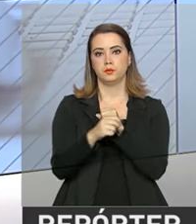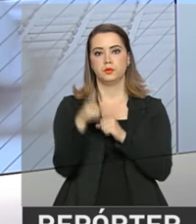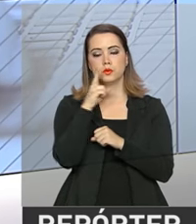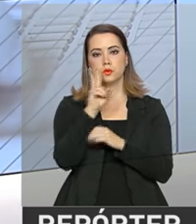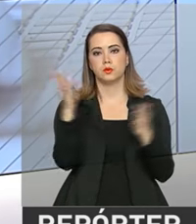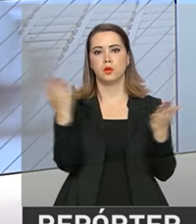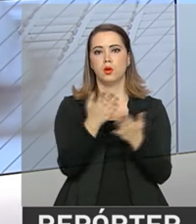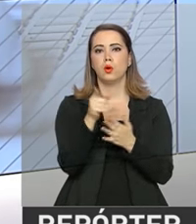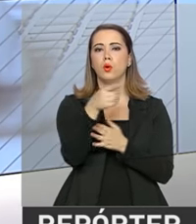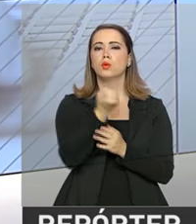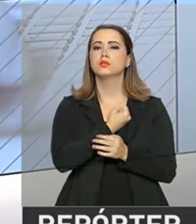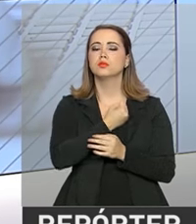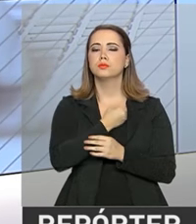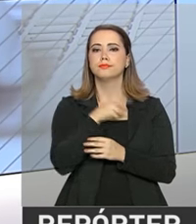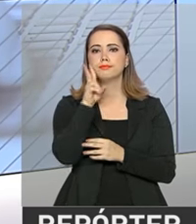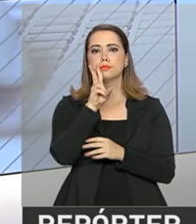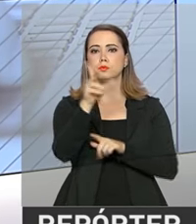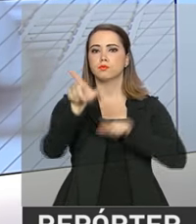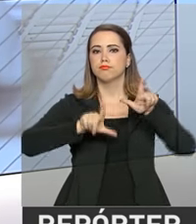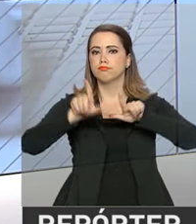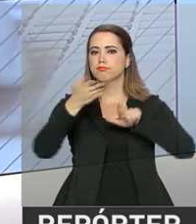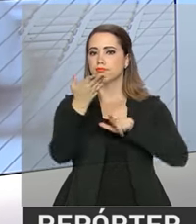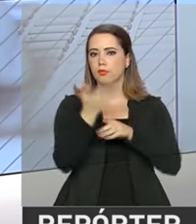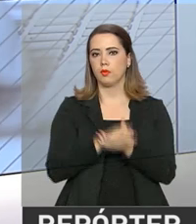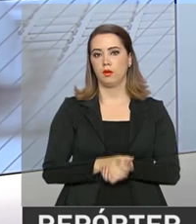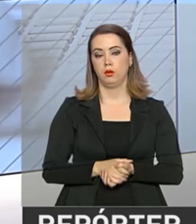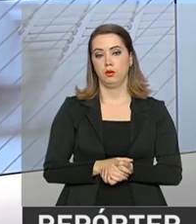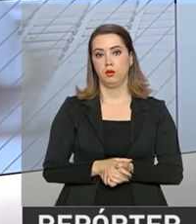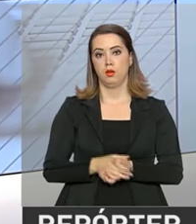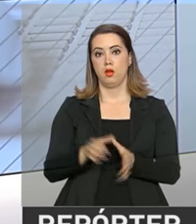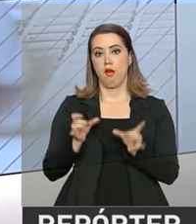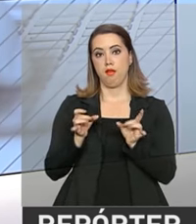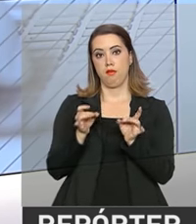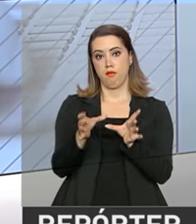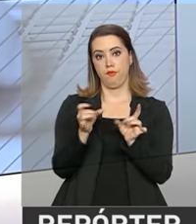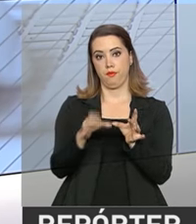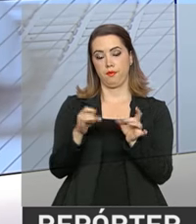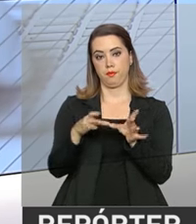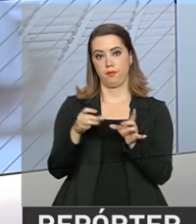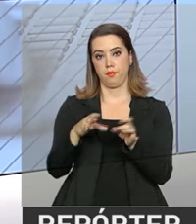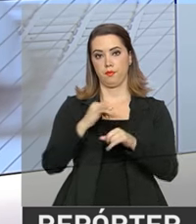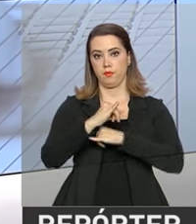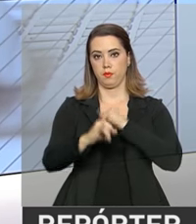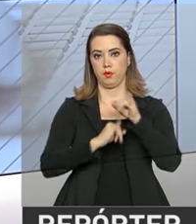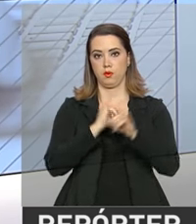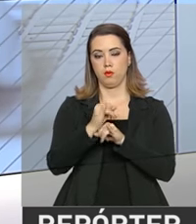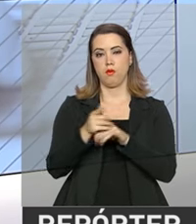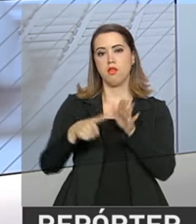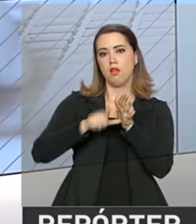telão. Está aqui, ó, a receita bruta do comércio online em todo o país saltou